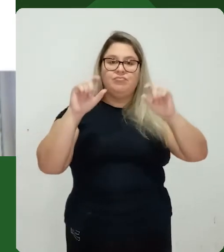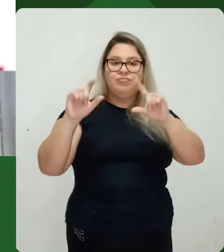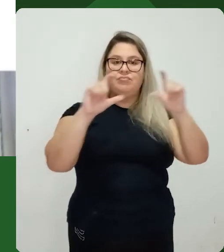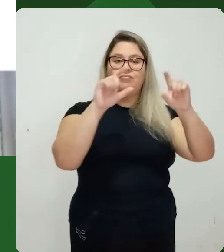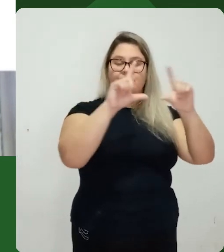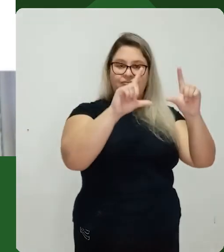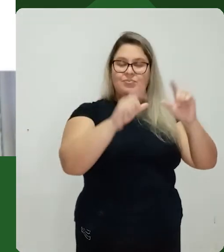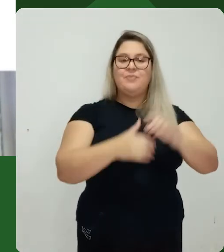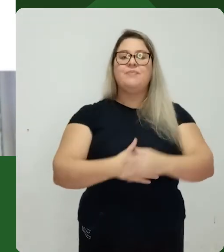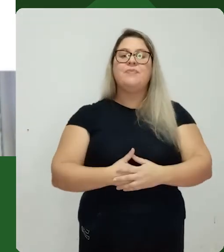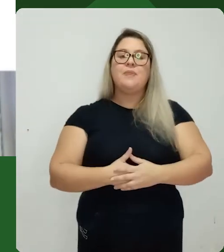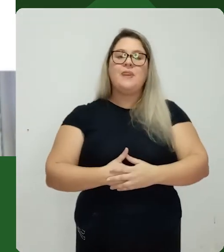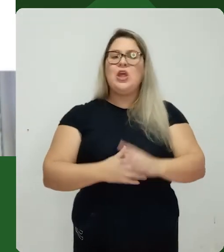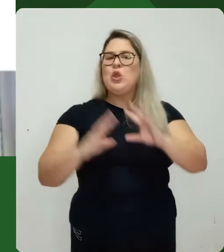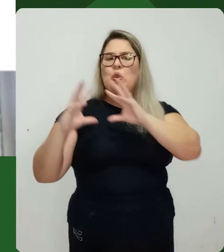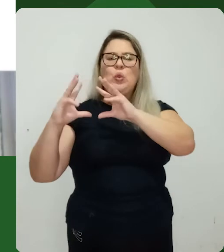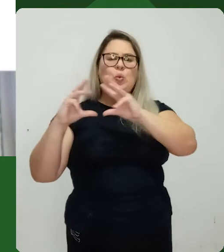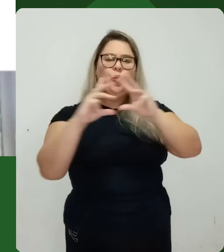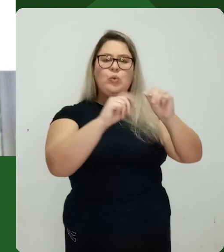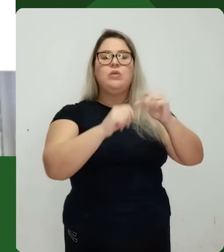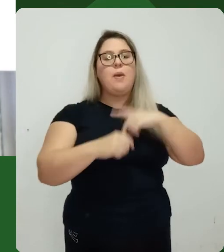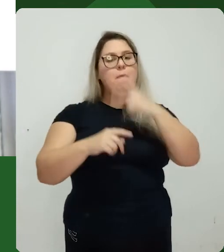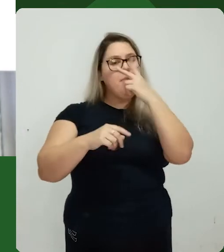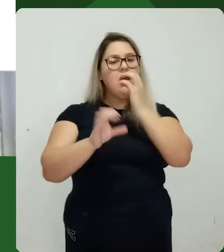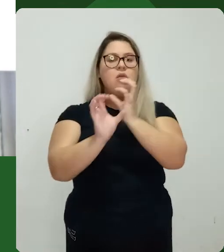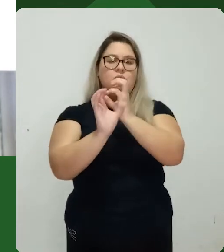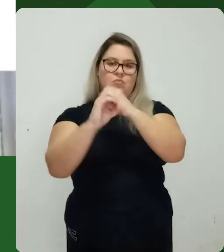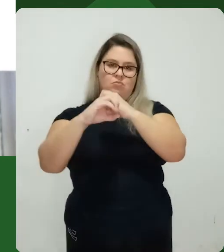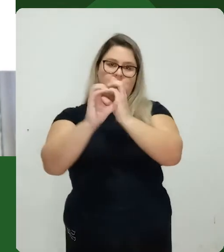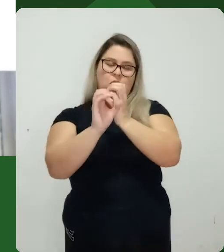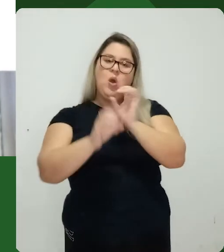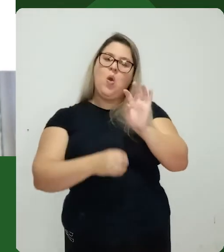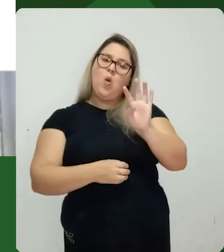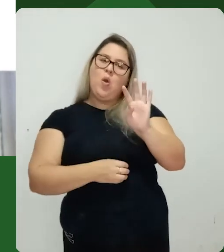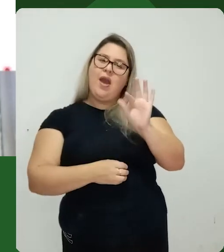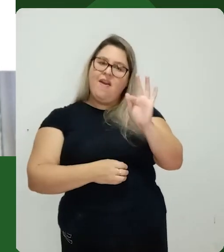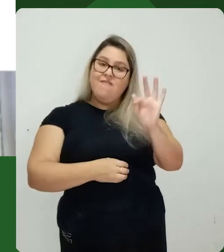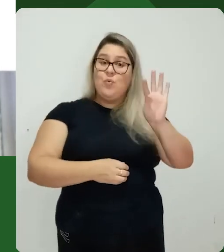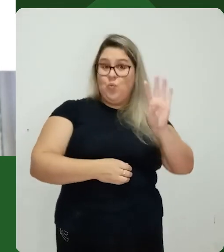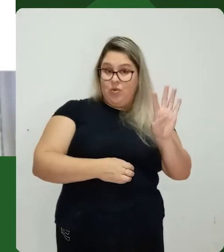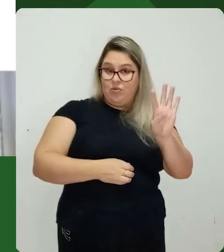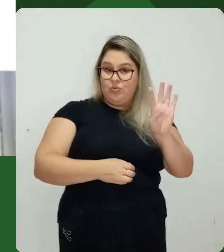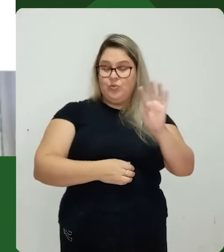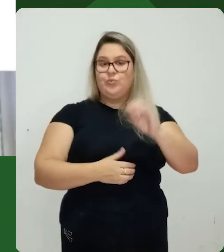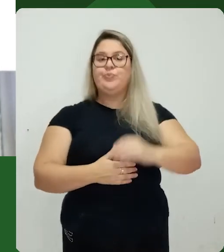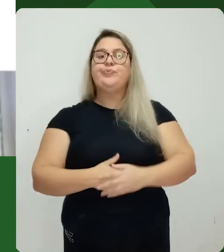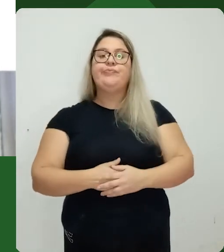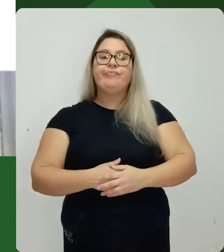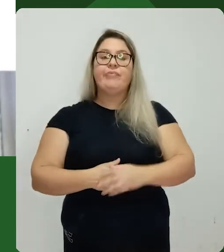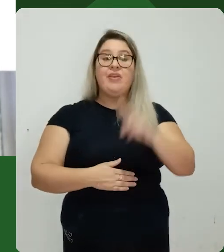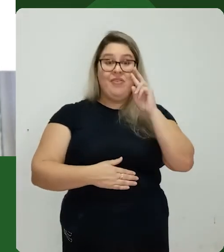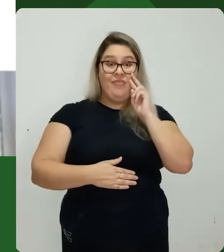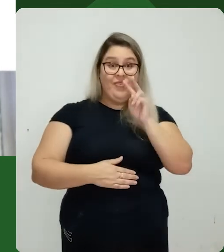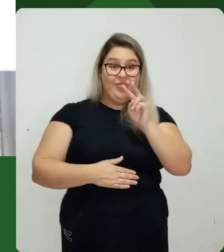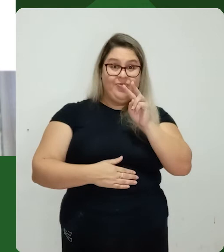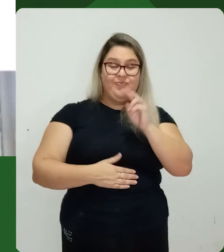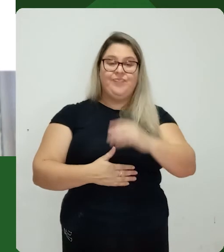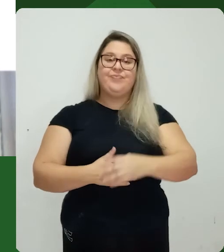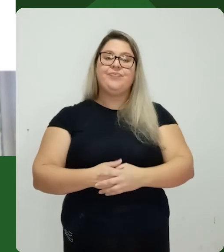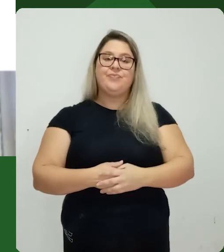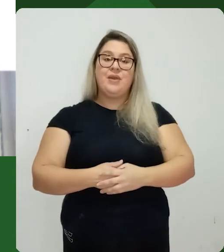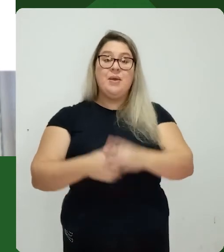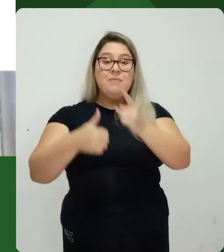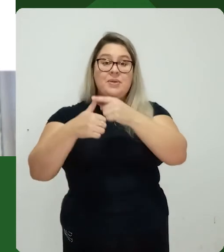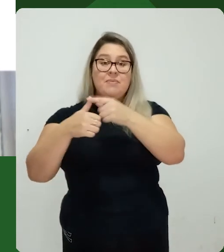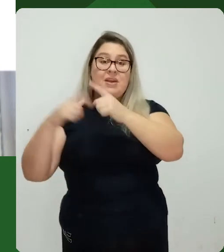disso, veja essa sequência de fotos aqui. Mesmo cenário daquela outra que eu mostrei ainda há pouco. Em todas elas eu usei o mesmo diafragma, eu